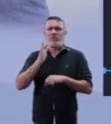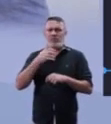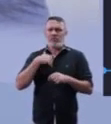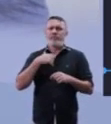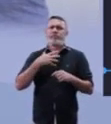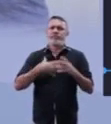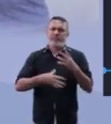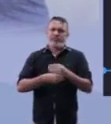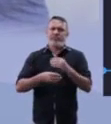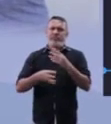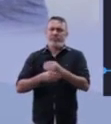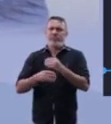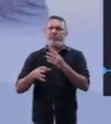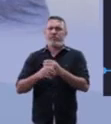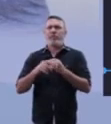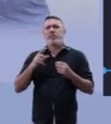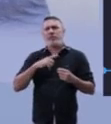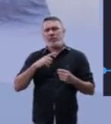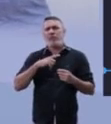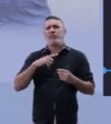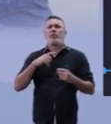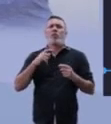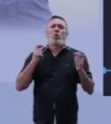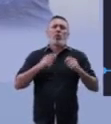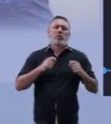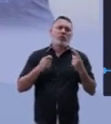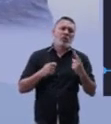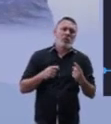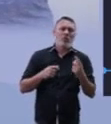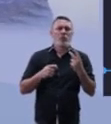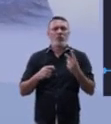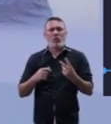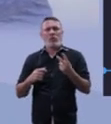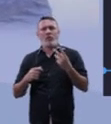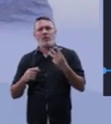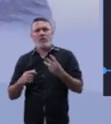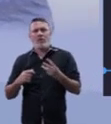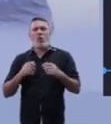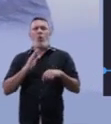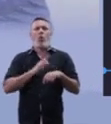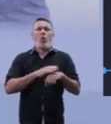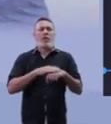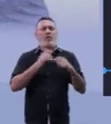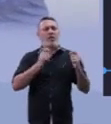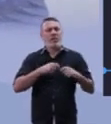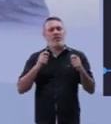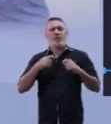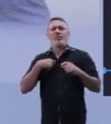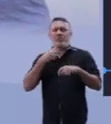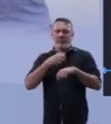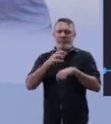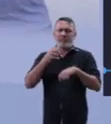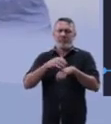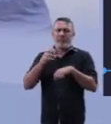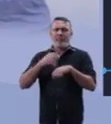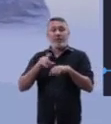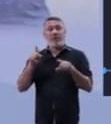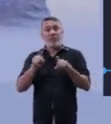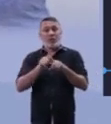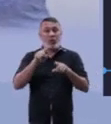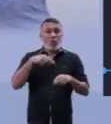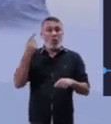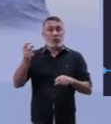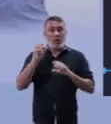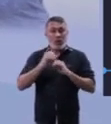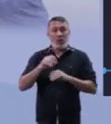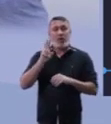falado muito mesmo durante as nossas aulas, na competência 1, na competência número 2, na competência número 3, e também vamos falar